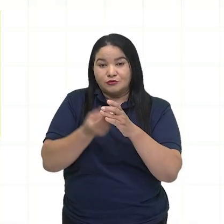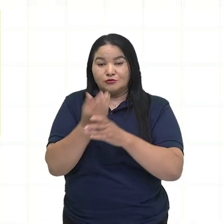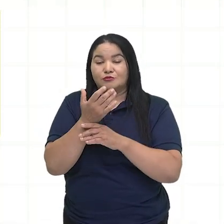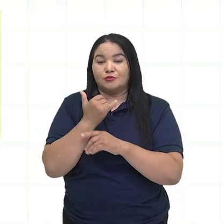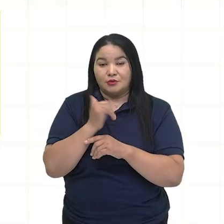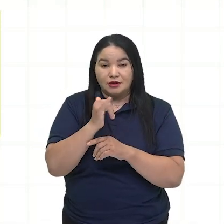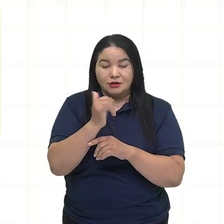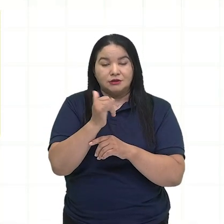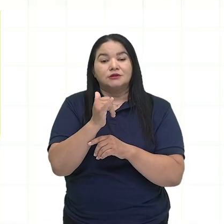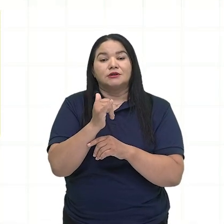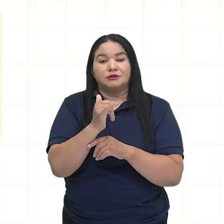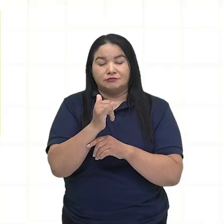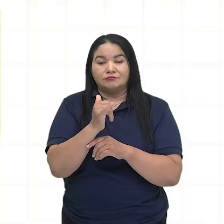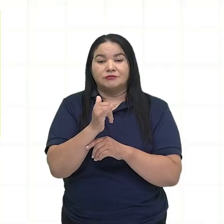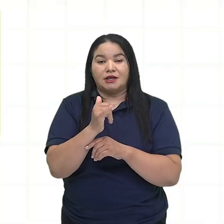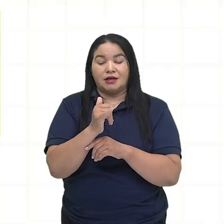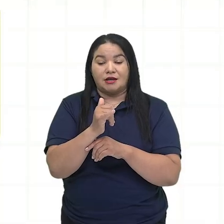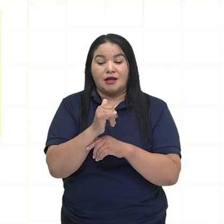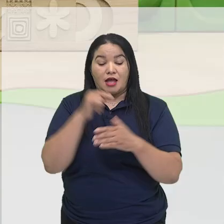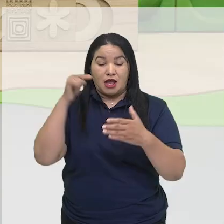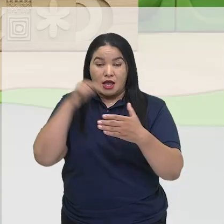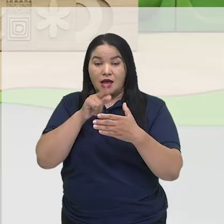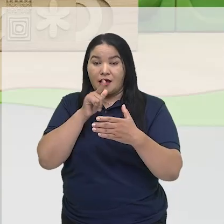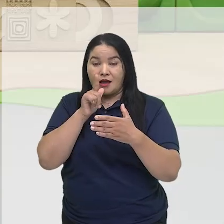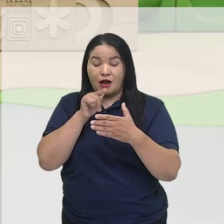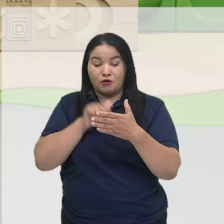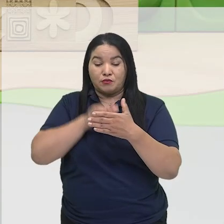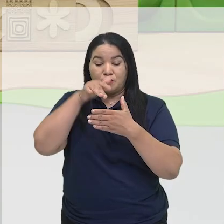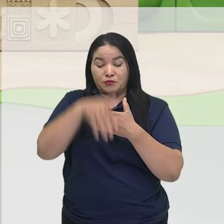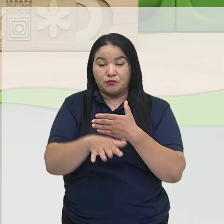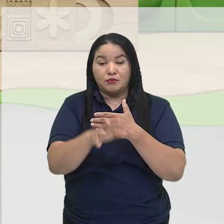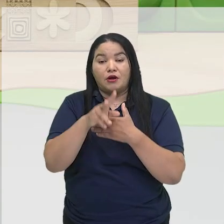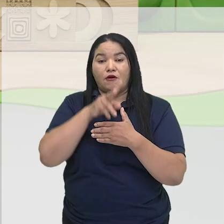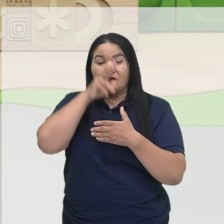a força da água se deslocando naquele